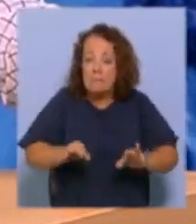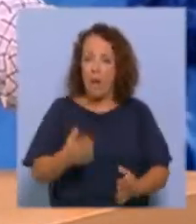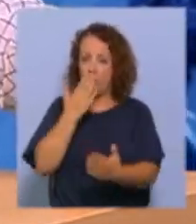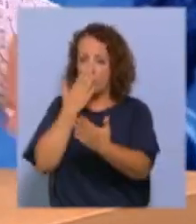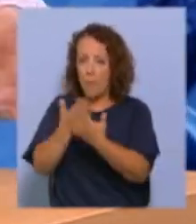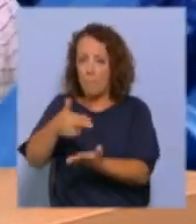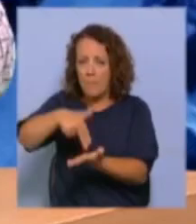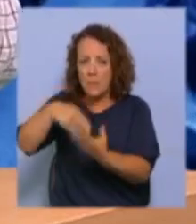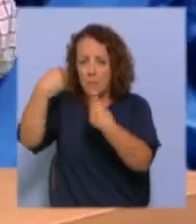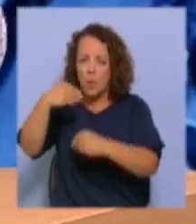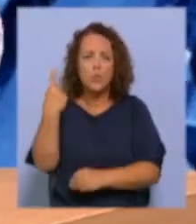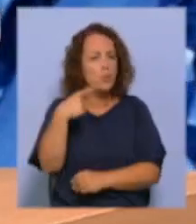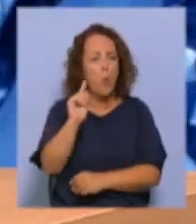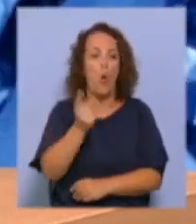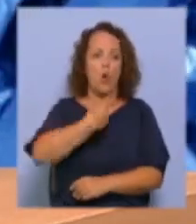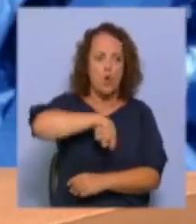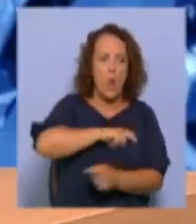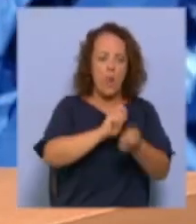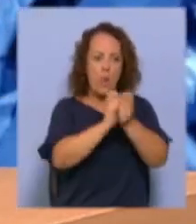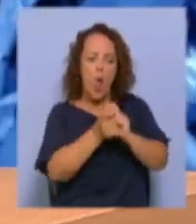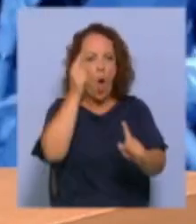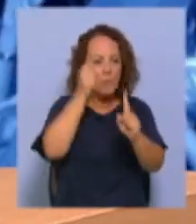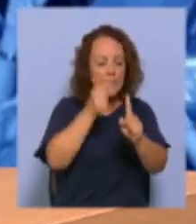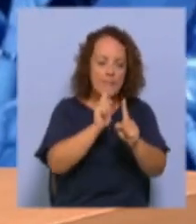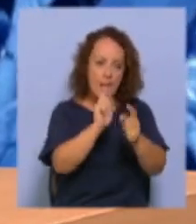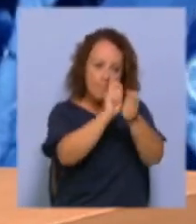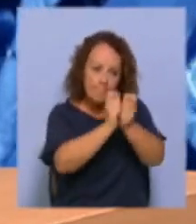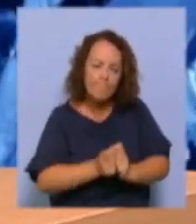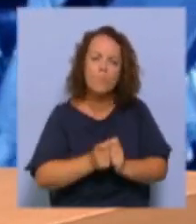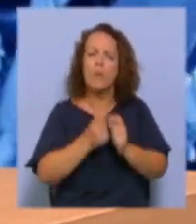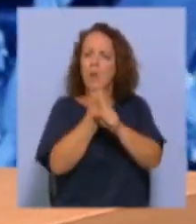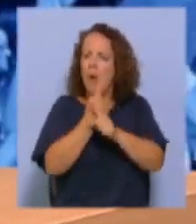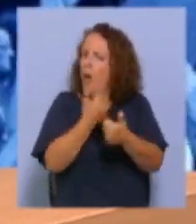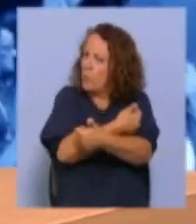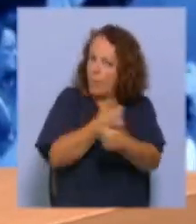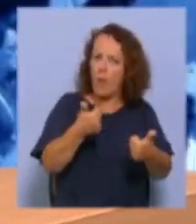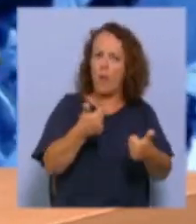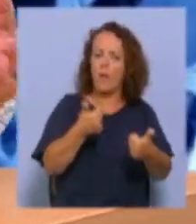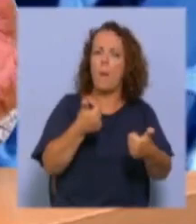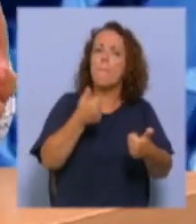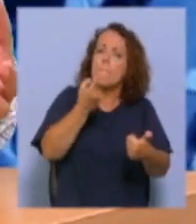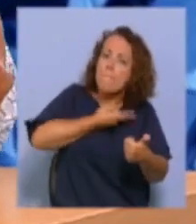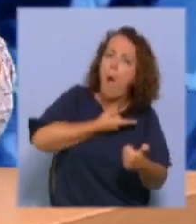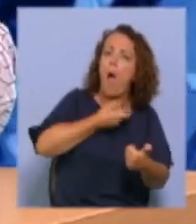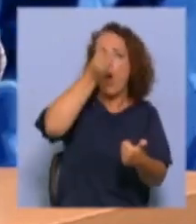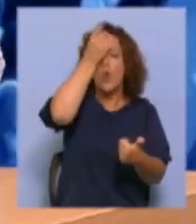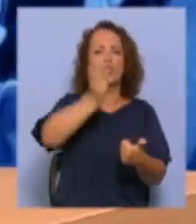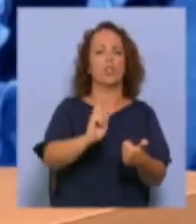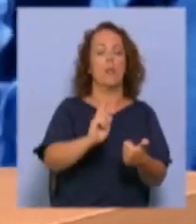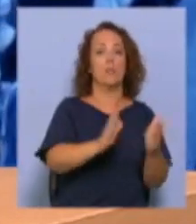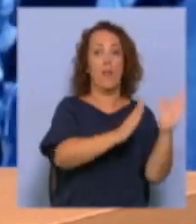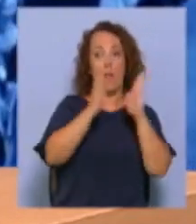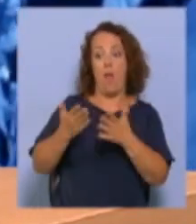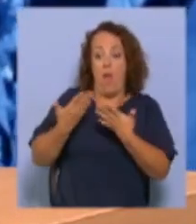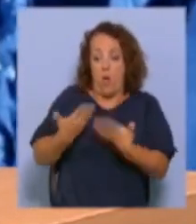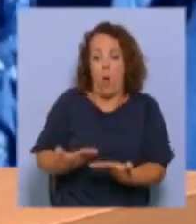tinha. Não tem. Adaptamos, formulamos, reformulamos objetivos, tudo bem. Mas temos que ter essa consciência. Também nesta é uma experiência que